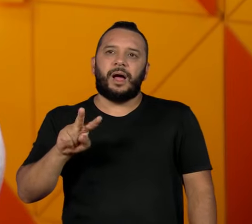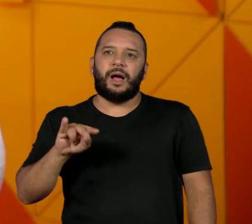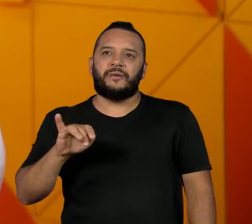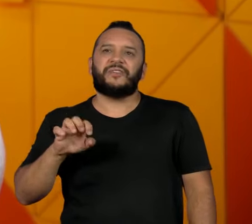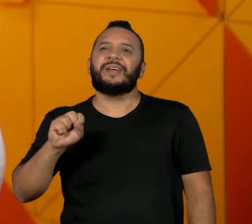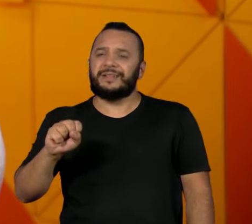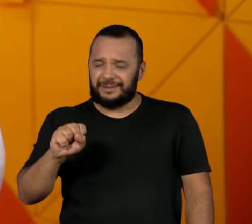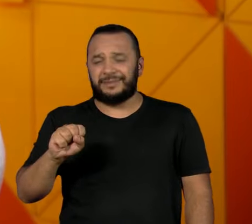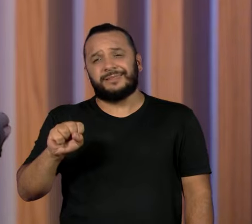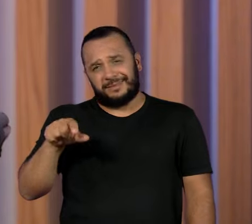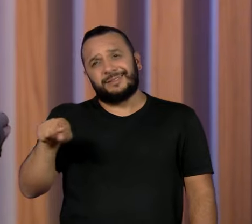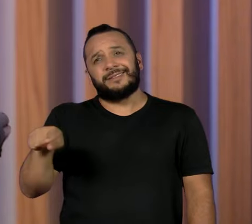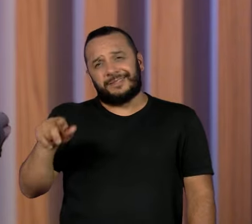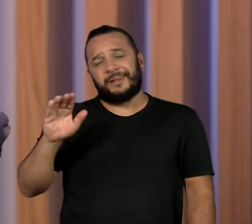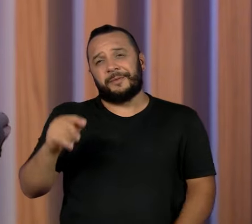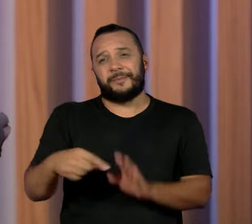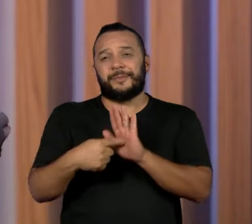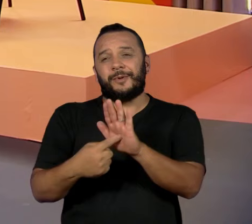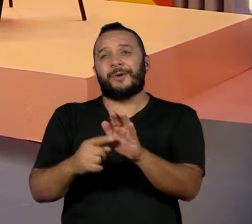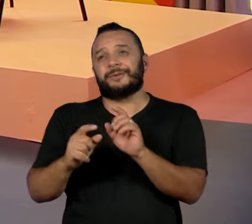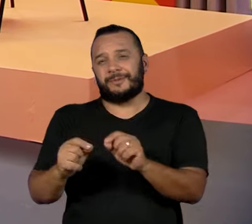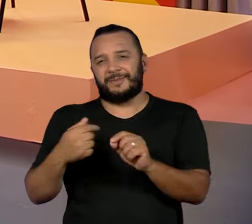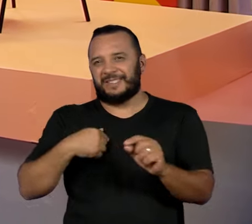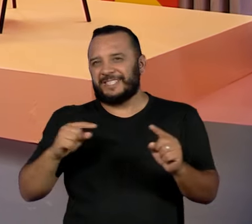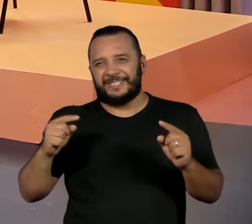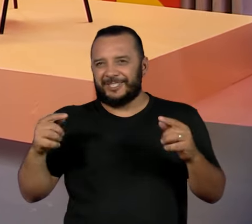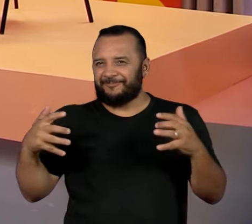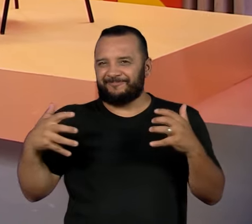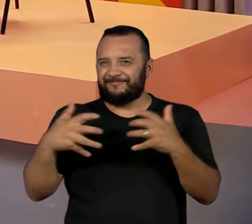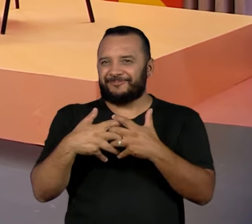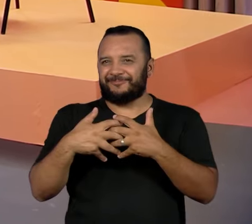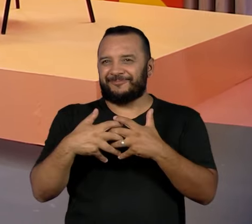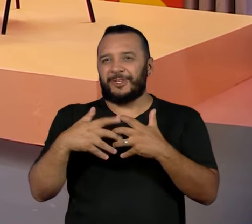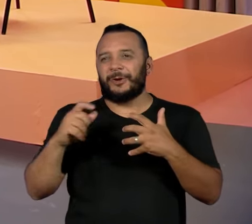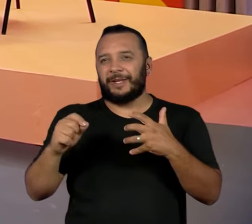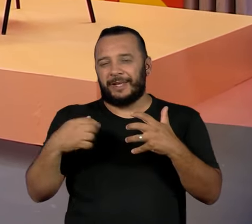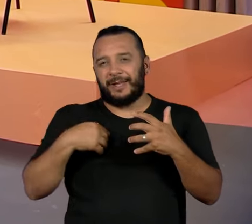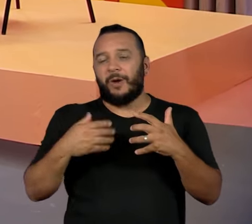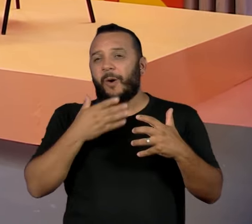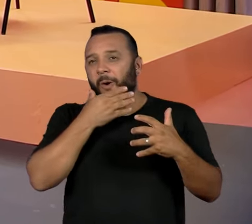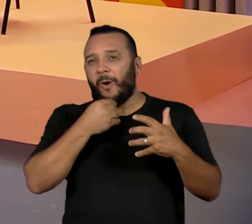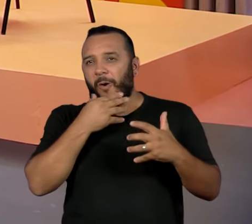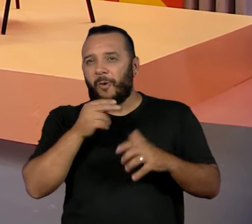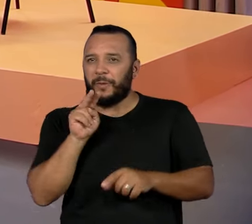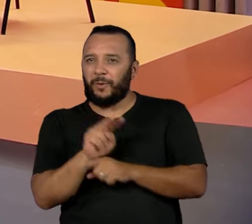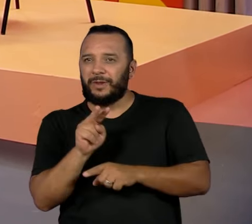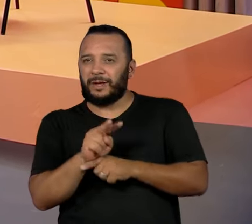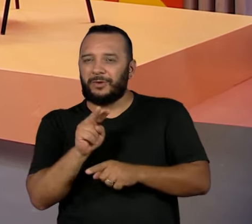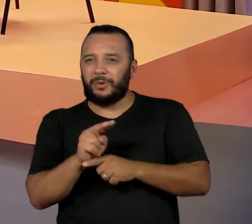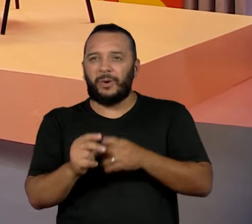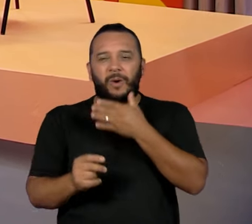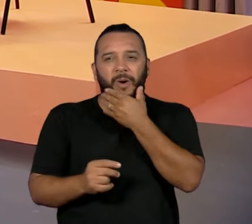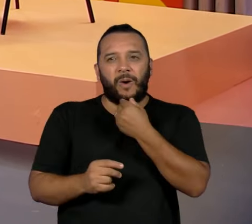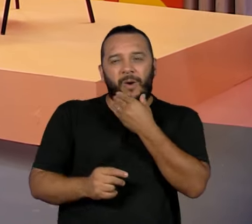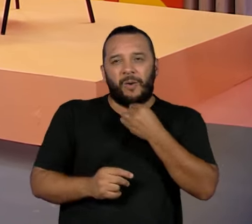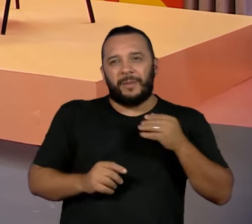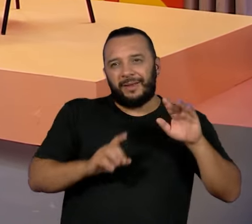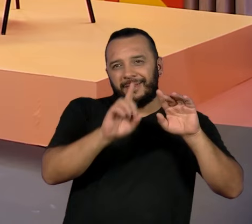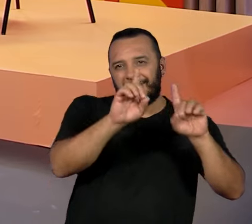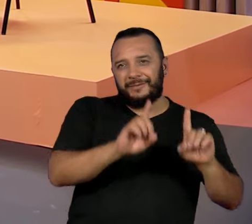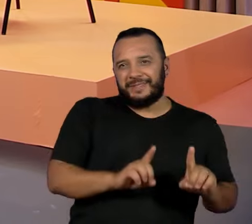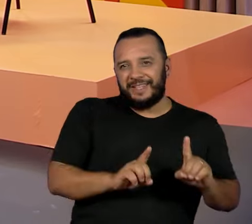né? Uhum. E mostra da simbiose ali entre a parceria que eles formaram. Uhum. E que